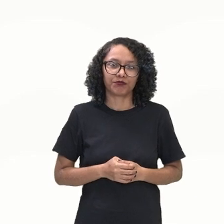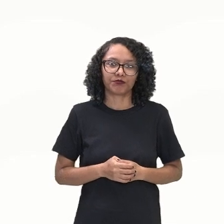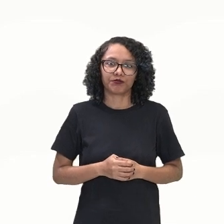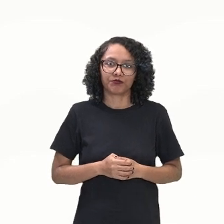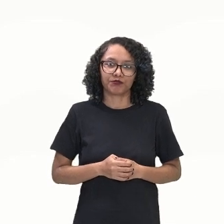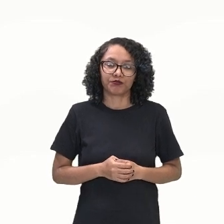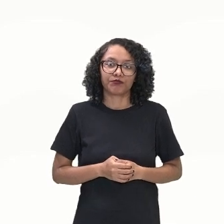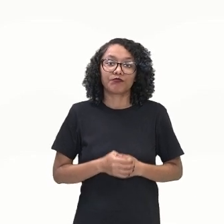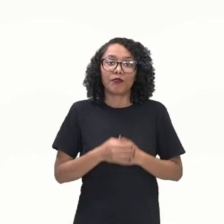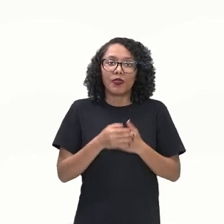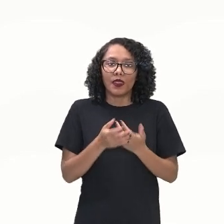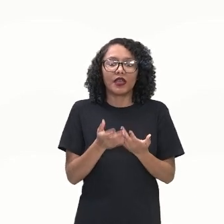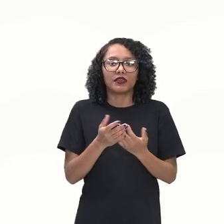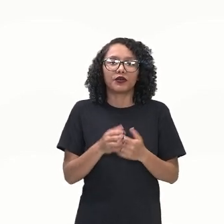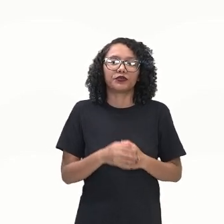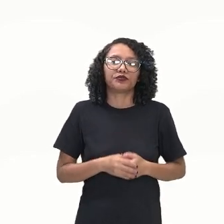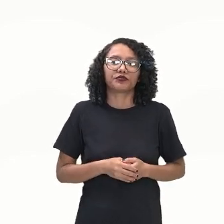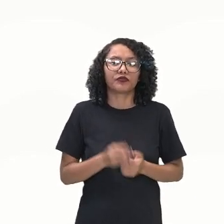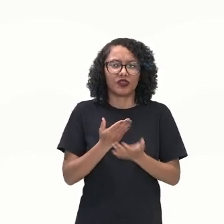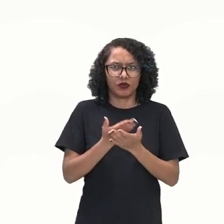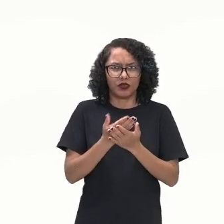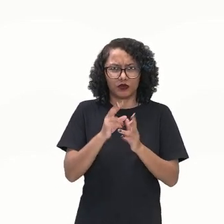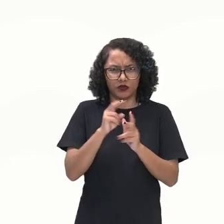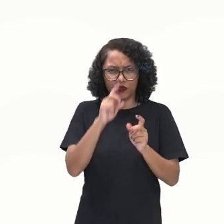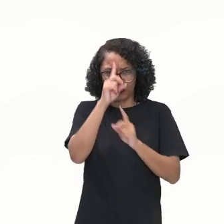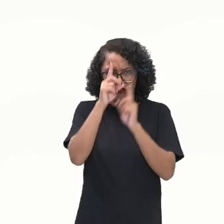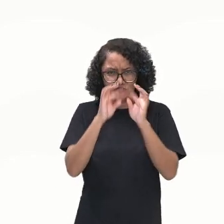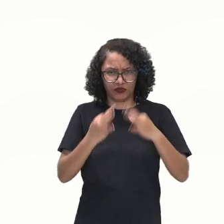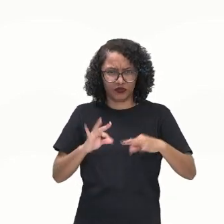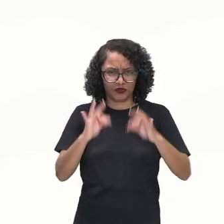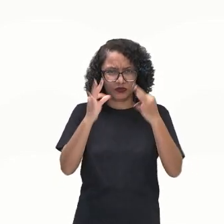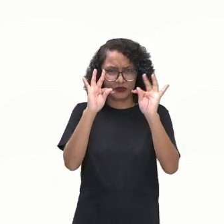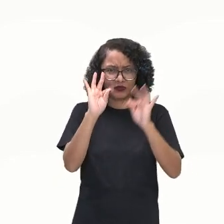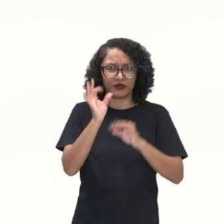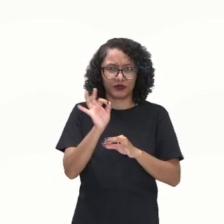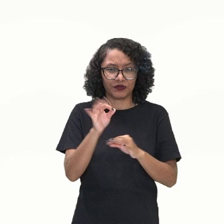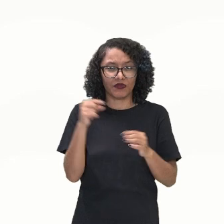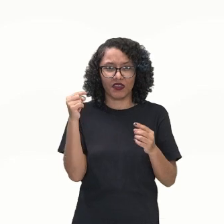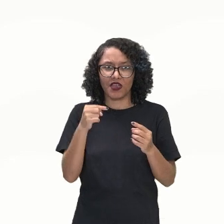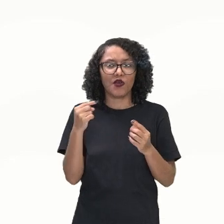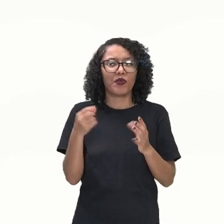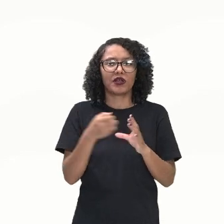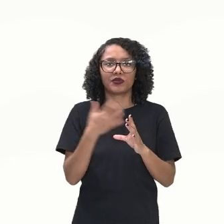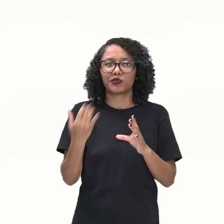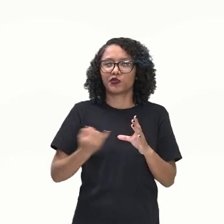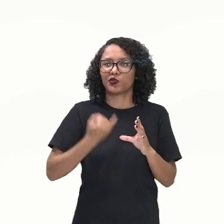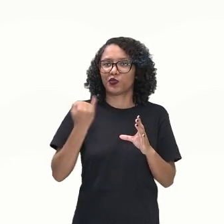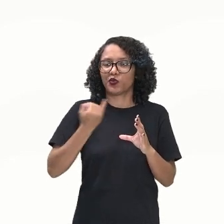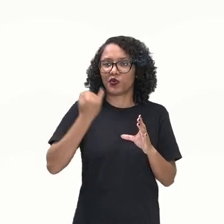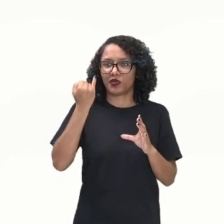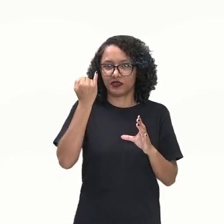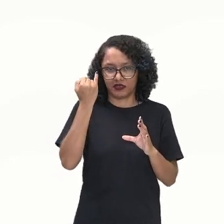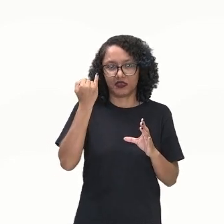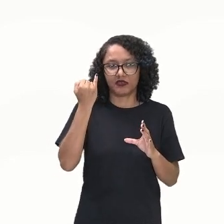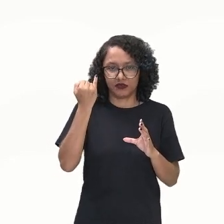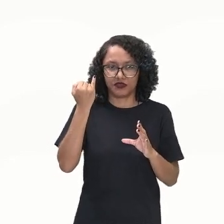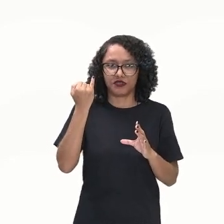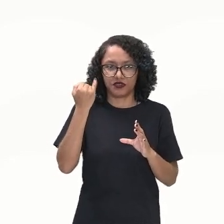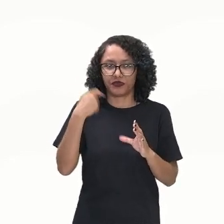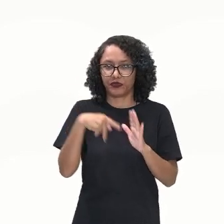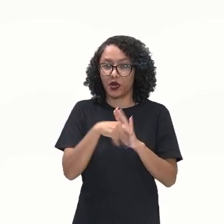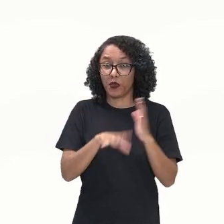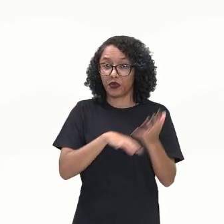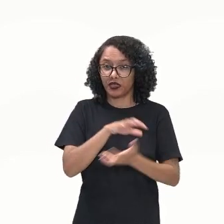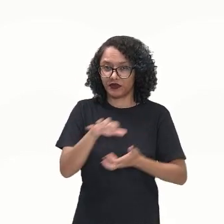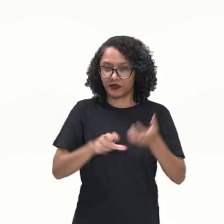sobre inovações tecnológicas, que é um dos fatores bastante importantes, bastante característicos da